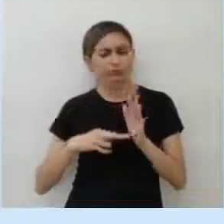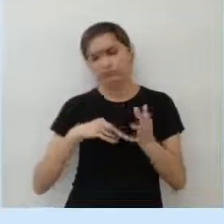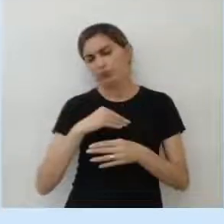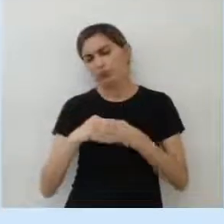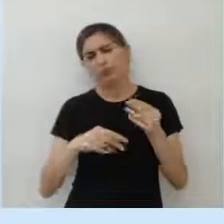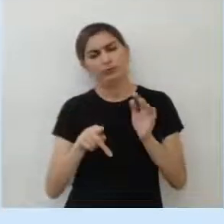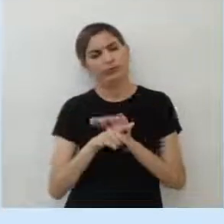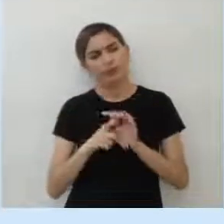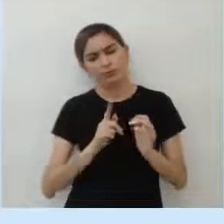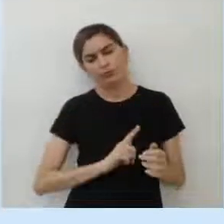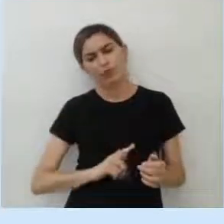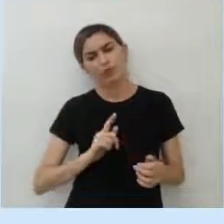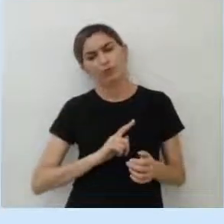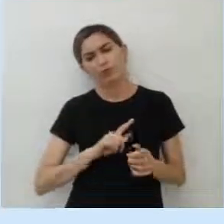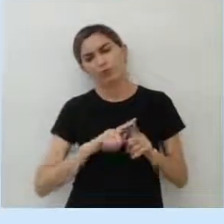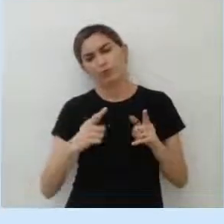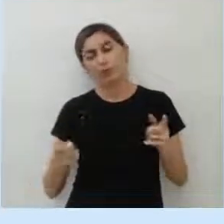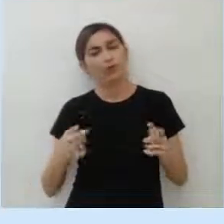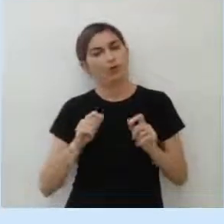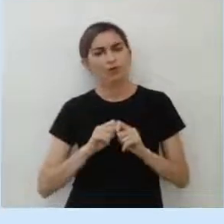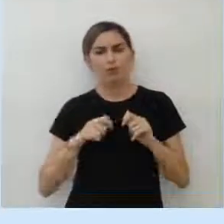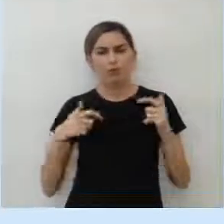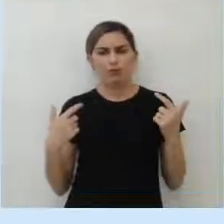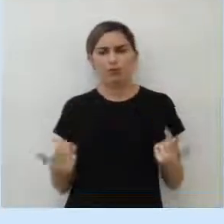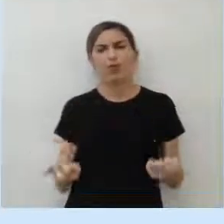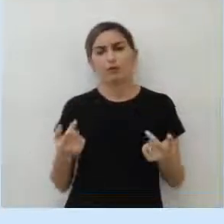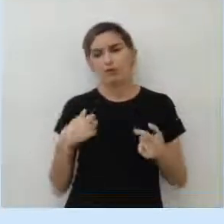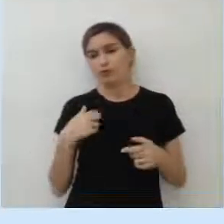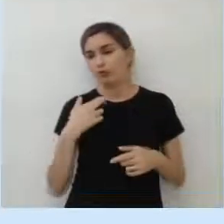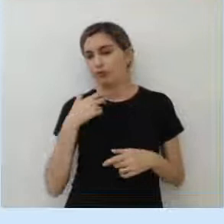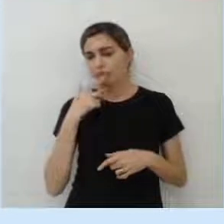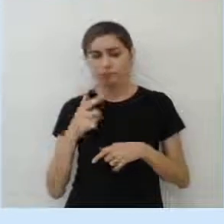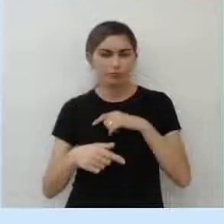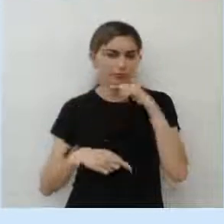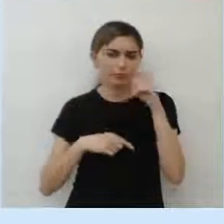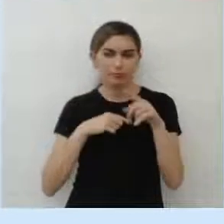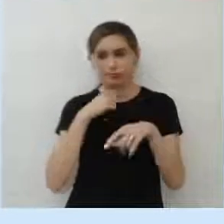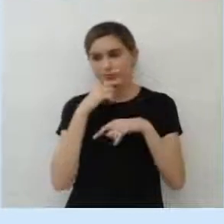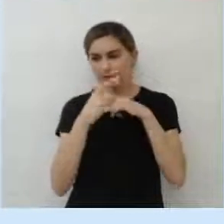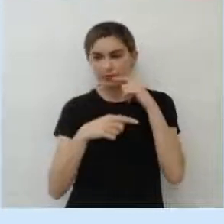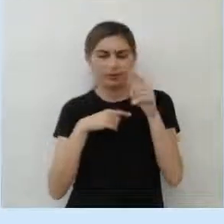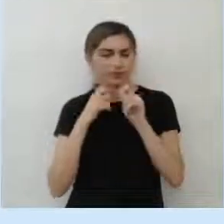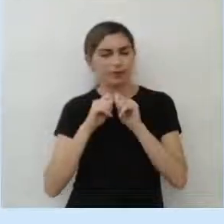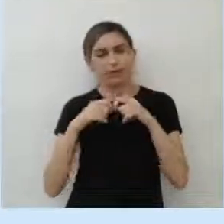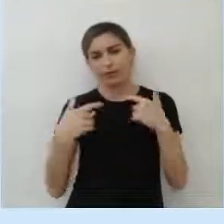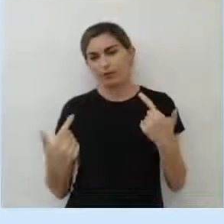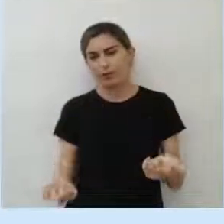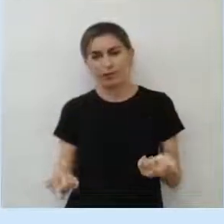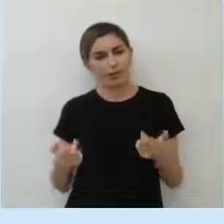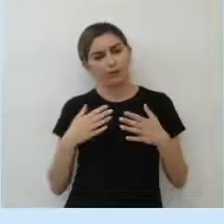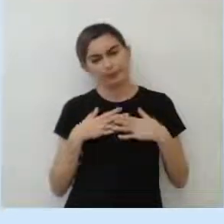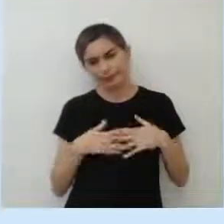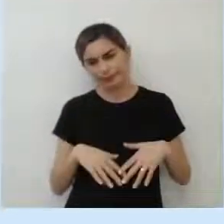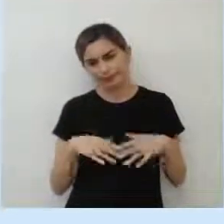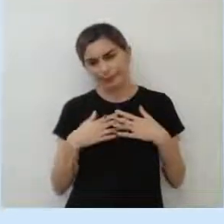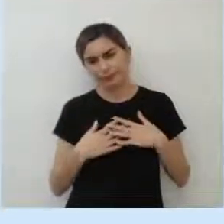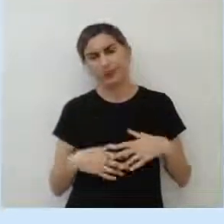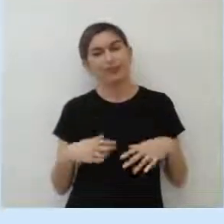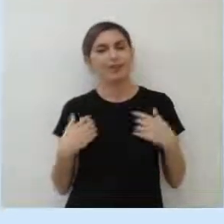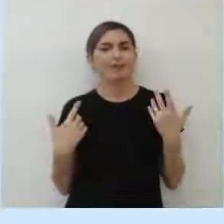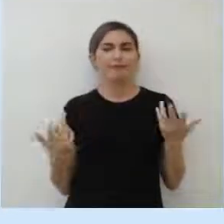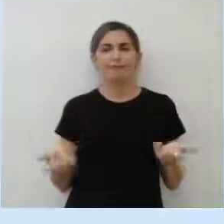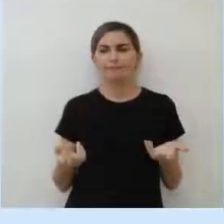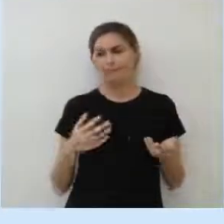a ortografia. Logicamente que a gente não consegue, de forma super tranquila, de